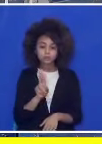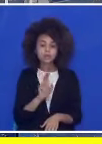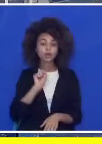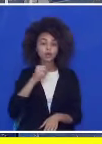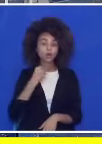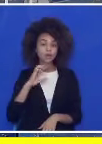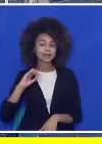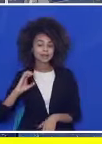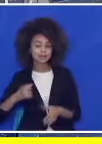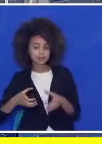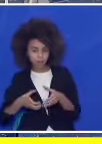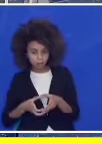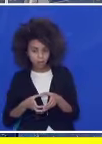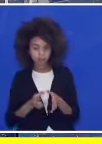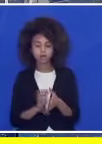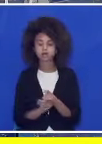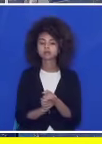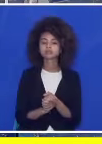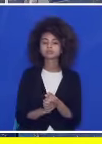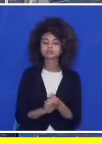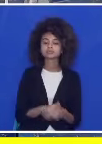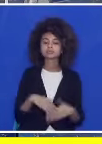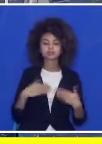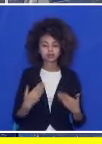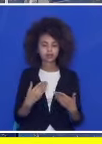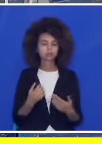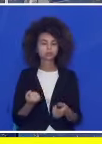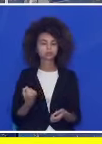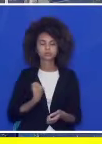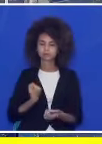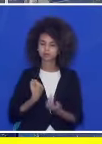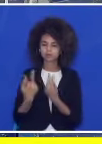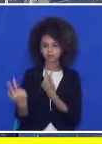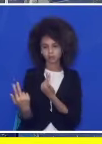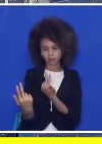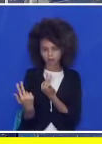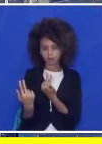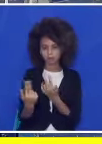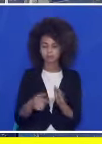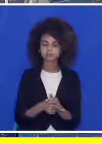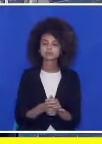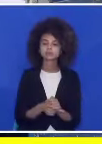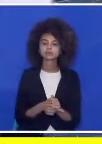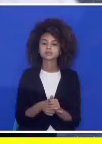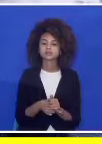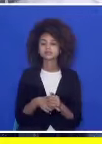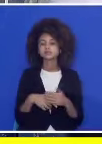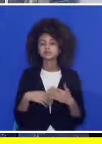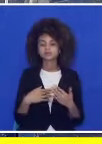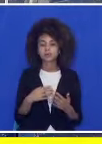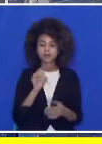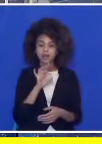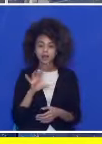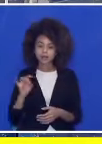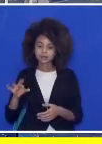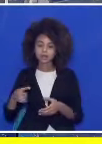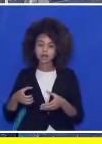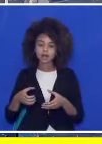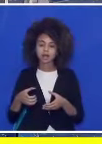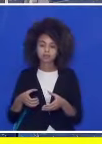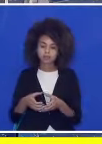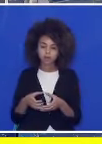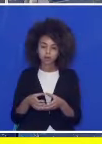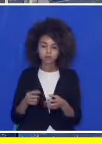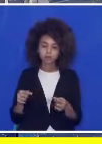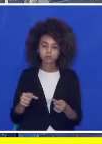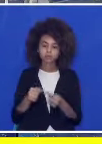são utilizadas também 80 bolas numeradas de 01 a 80, ou seja, o mesmo universo de números da Time Mania, sendo que cada número corresponde